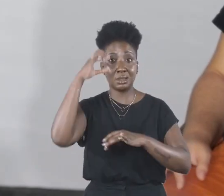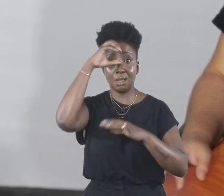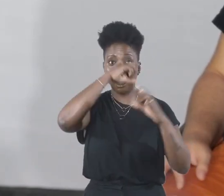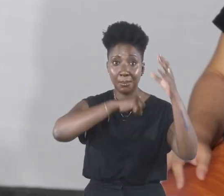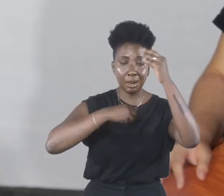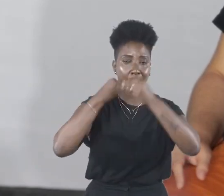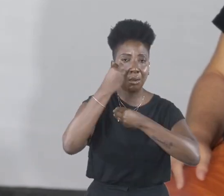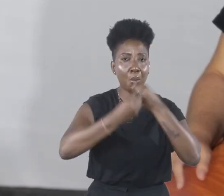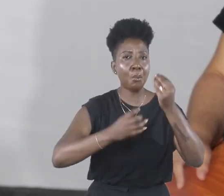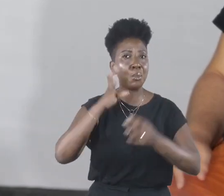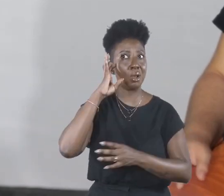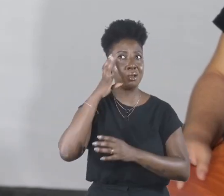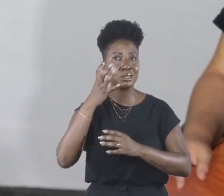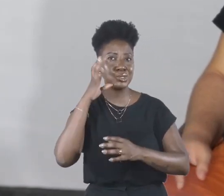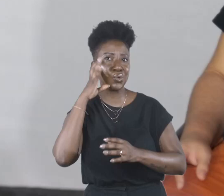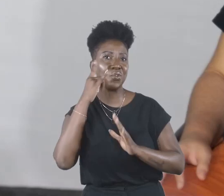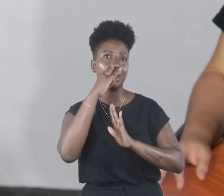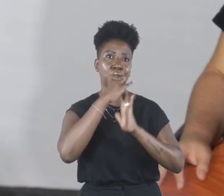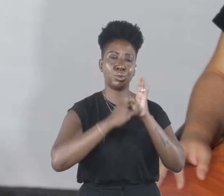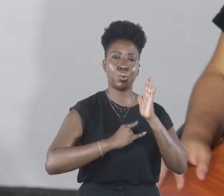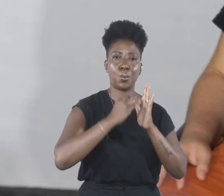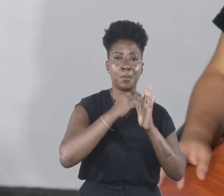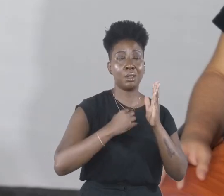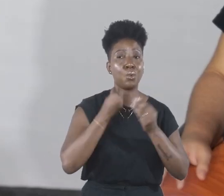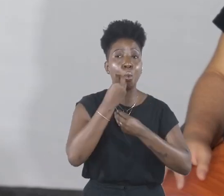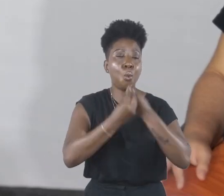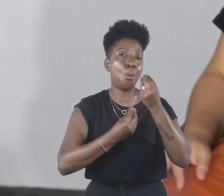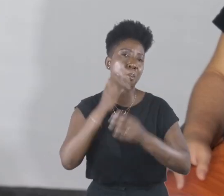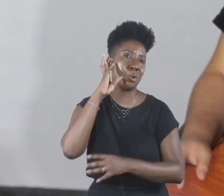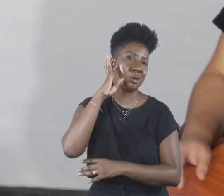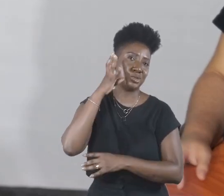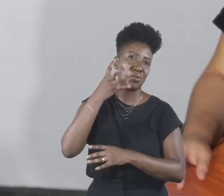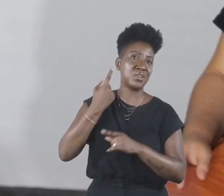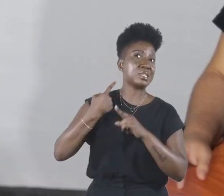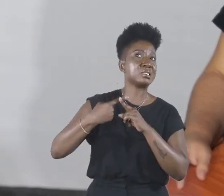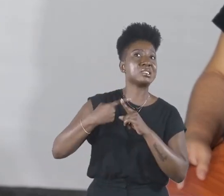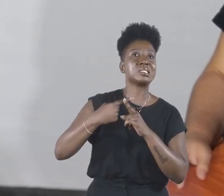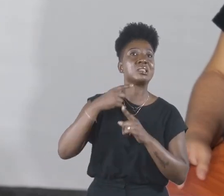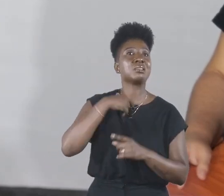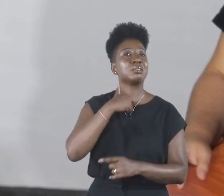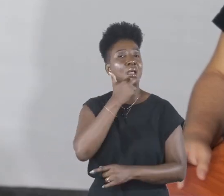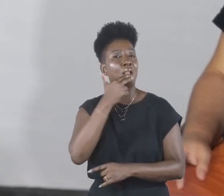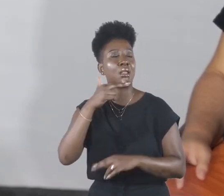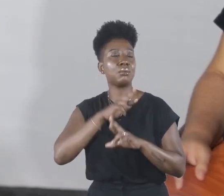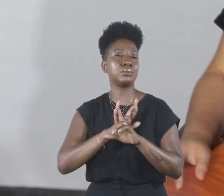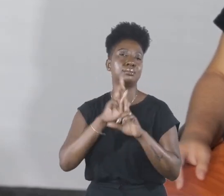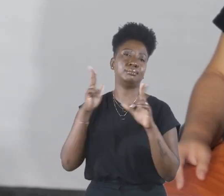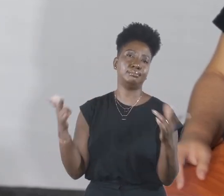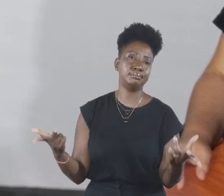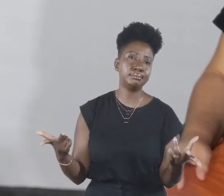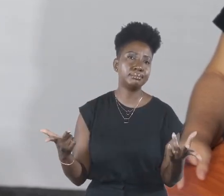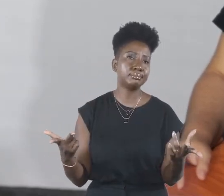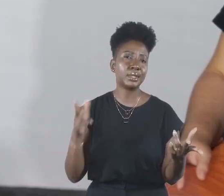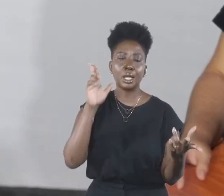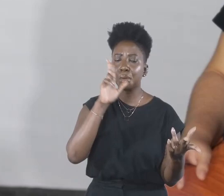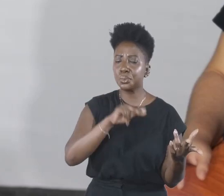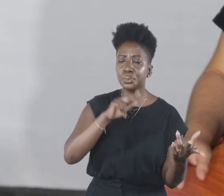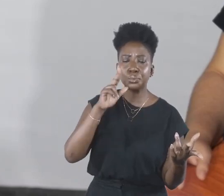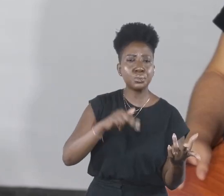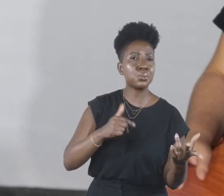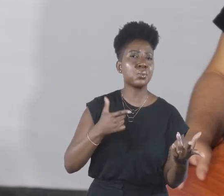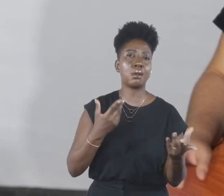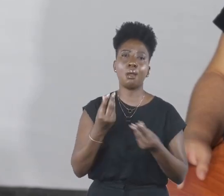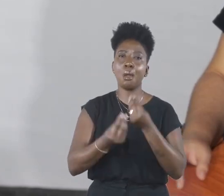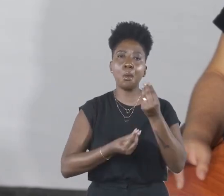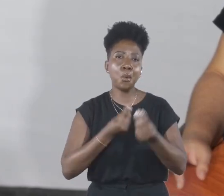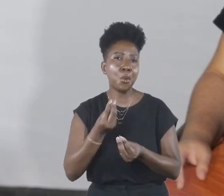documentos, como eu não teve documentos, eu não falava português, eu não teve uma renda suficiente para me manter, eu